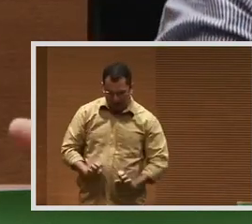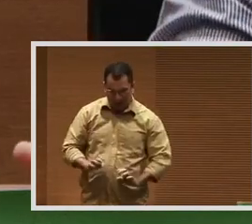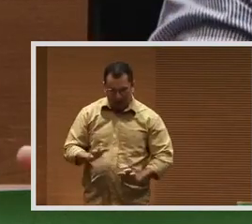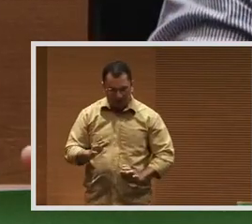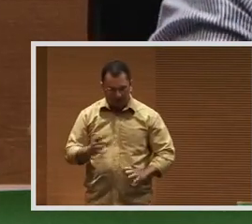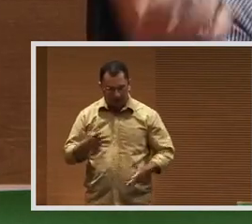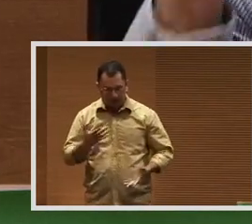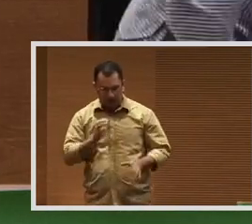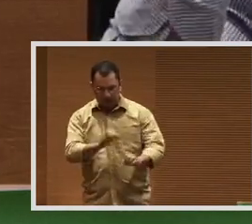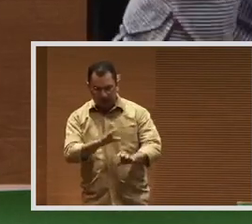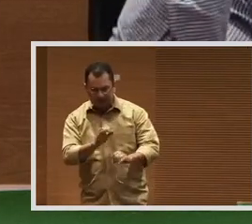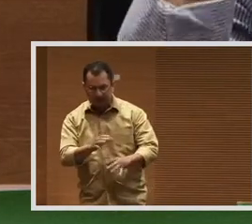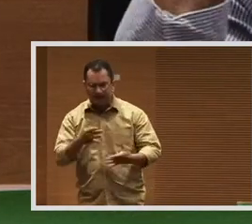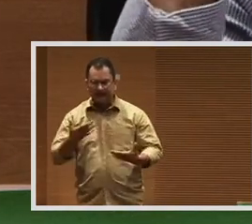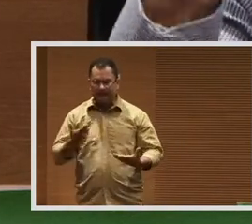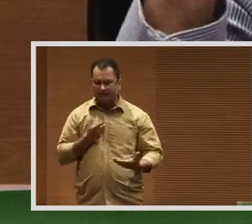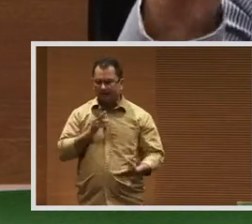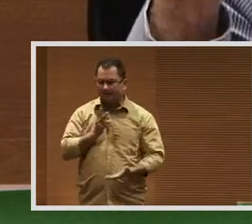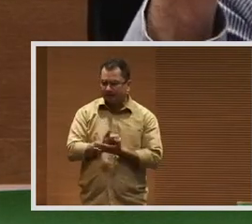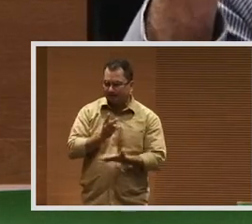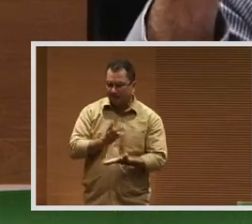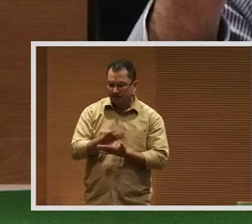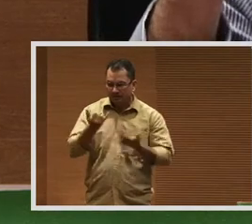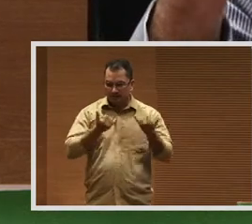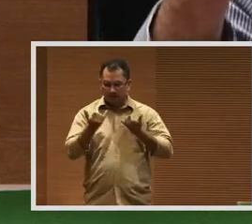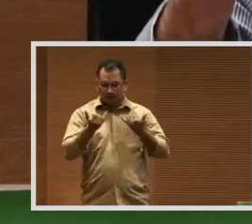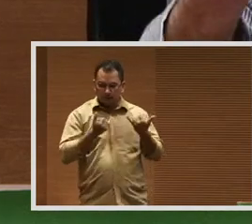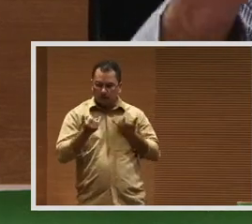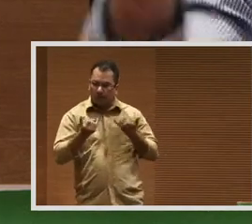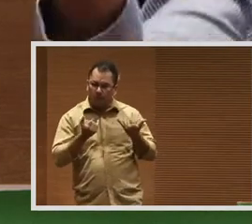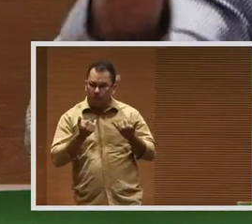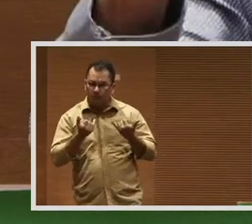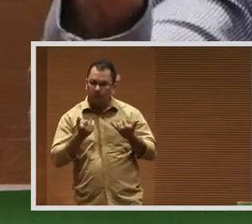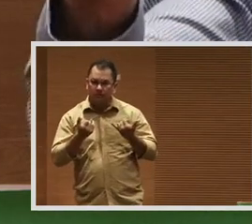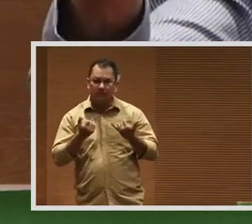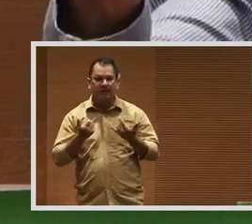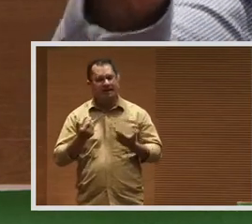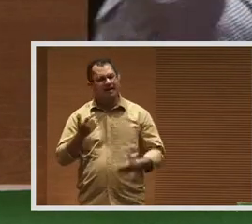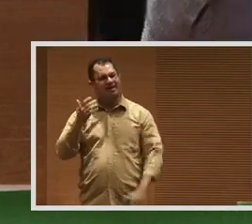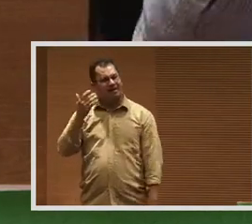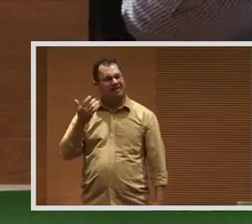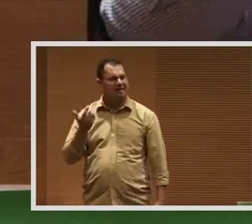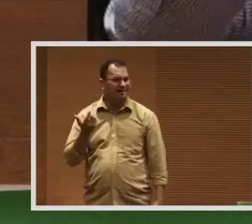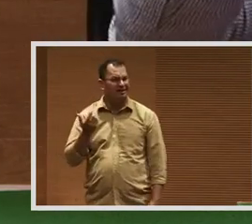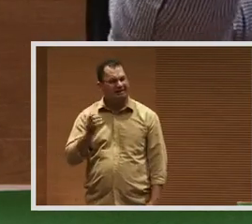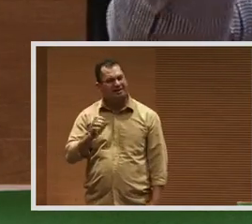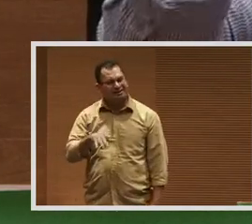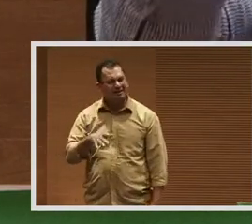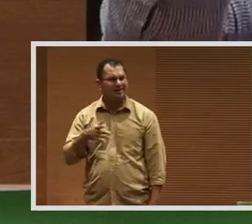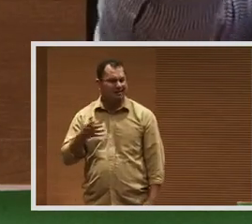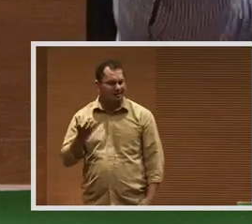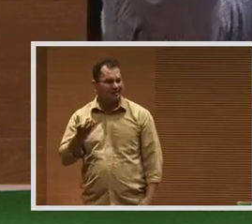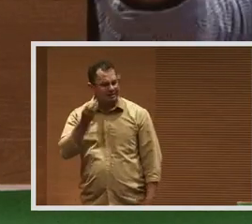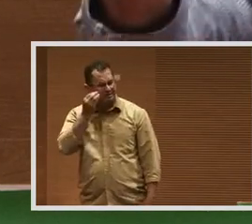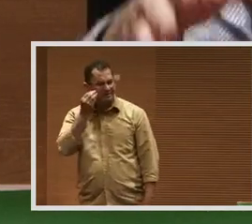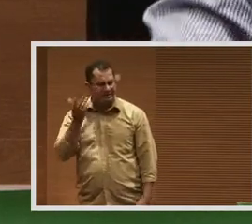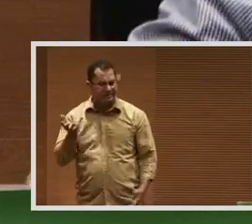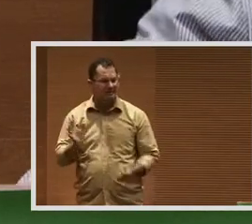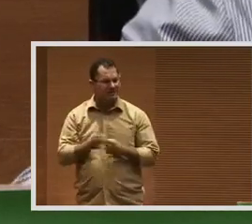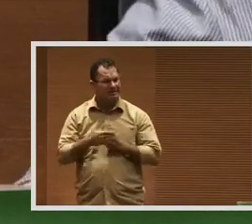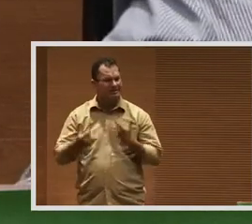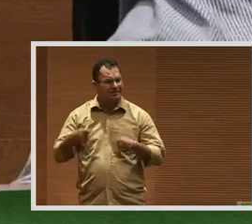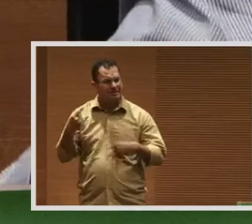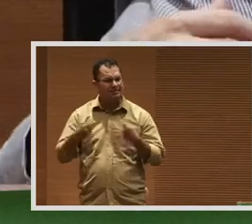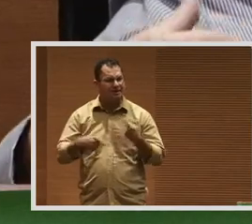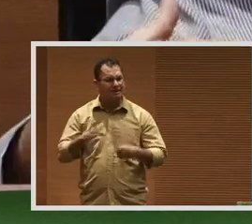se ensina. E sempre que eu escuto isso... Né? Esse está escondendo um debate